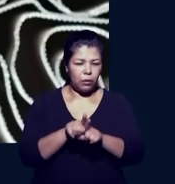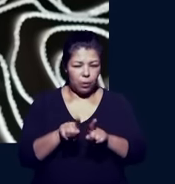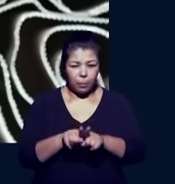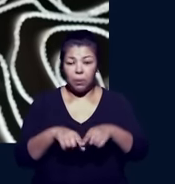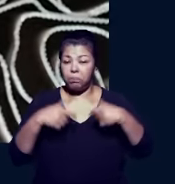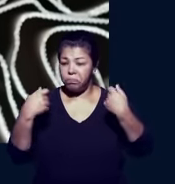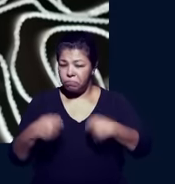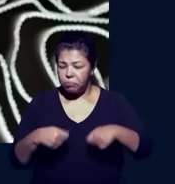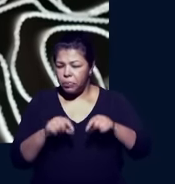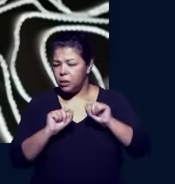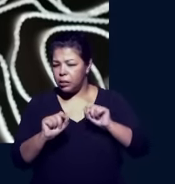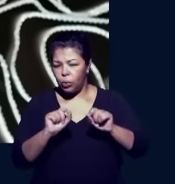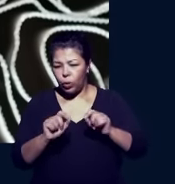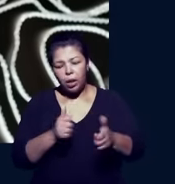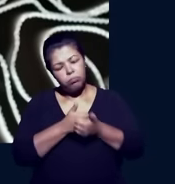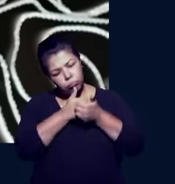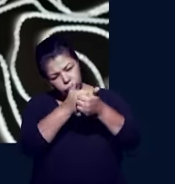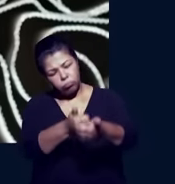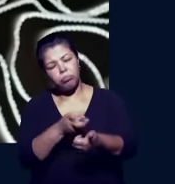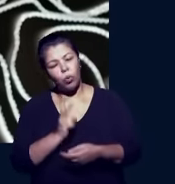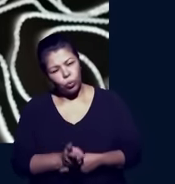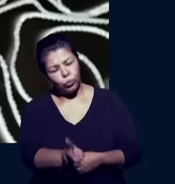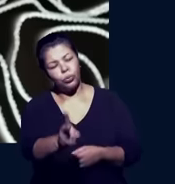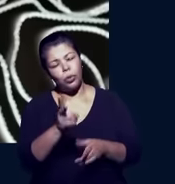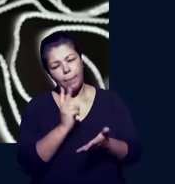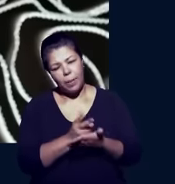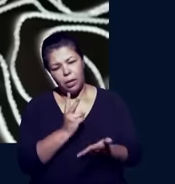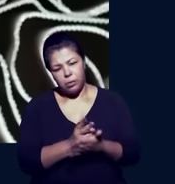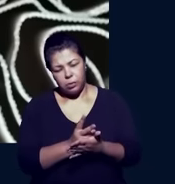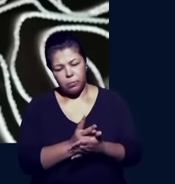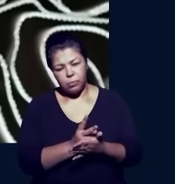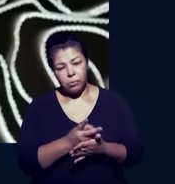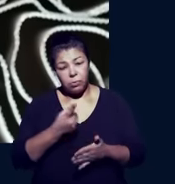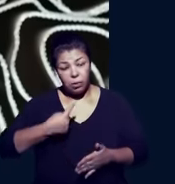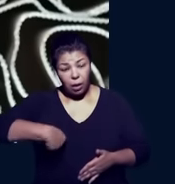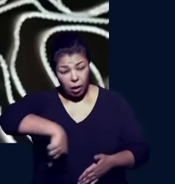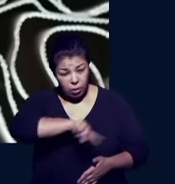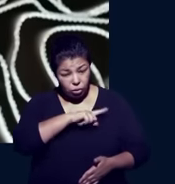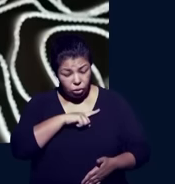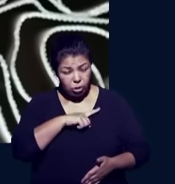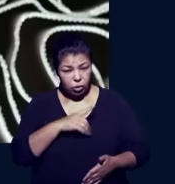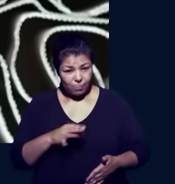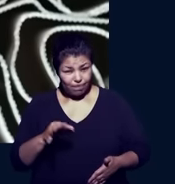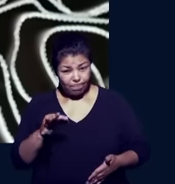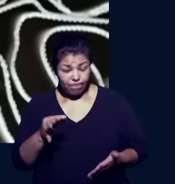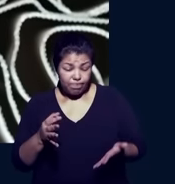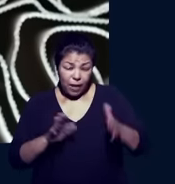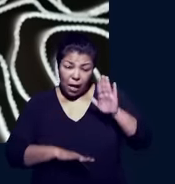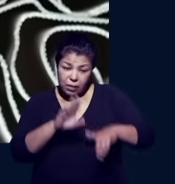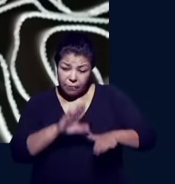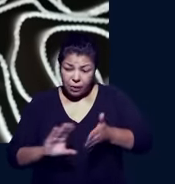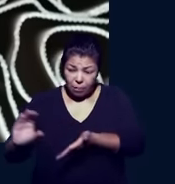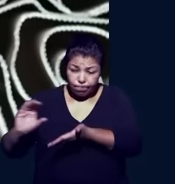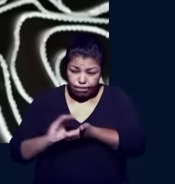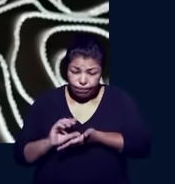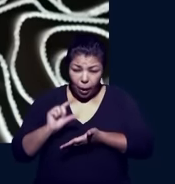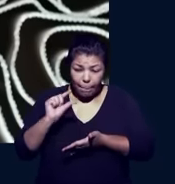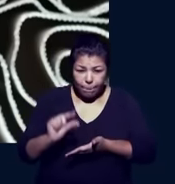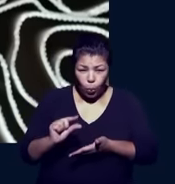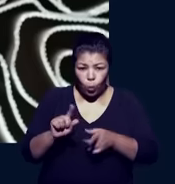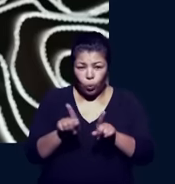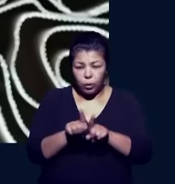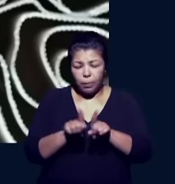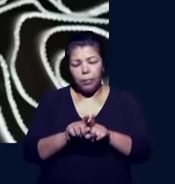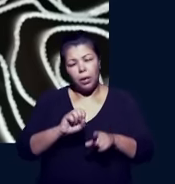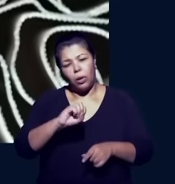o caminho que ele tá seguindo eu acho que a gente eh ganha muito pouco ou perde muito pouco mudando essa trajetória que tá previsível de